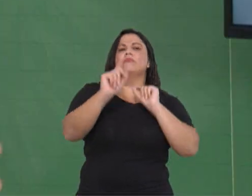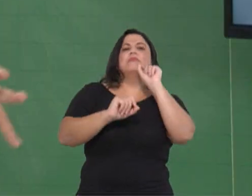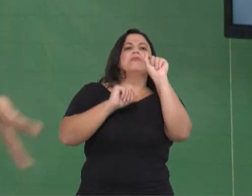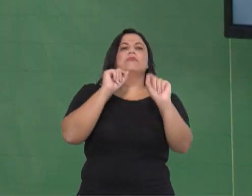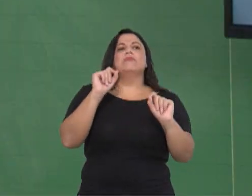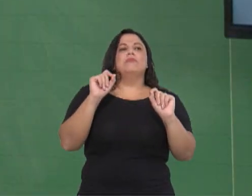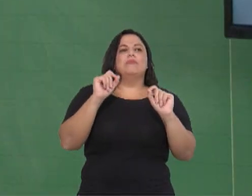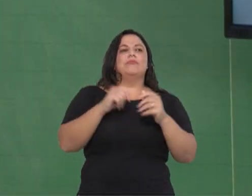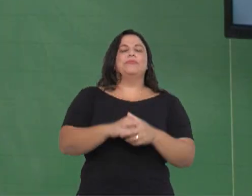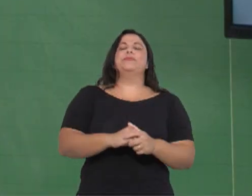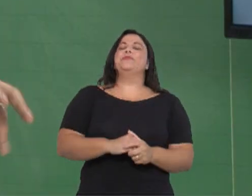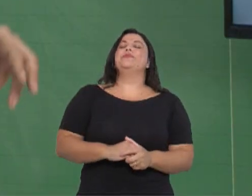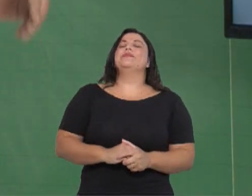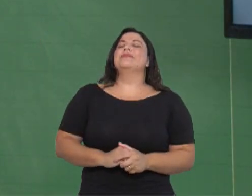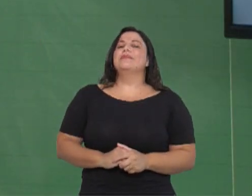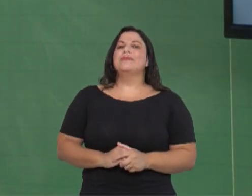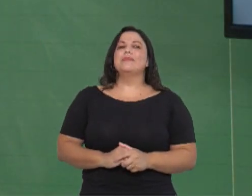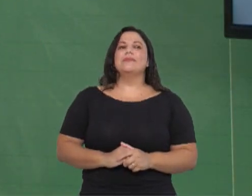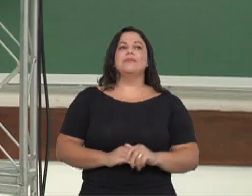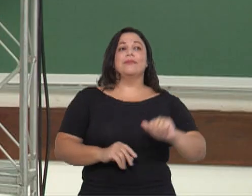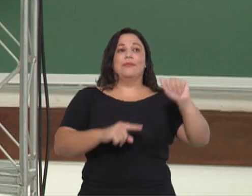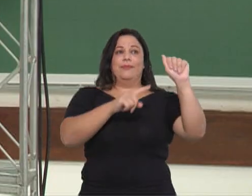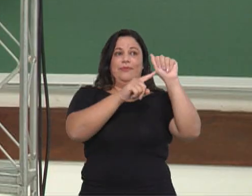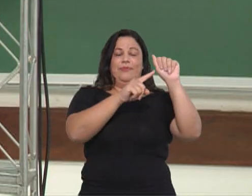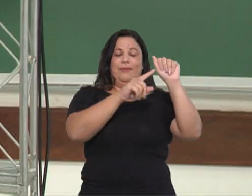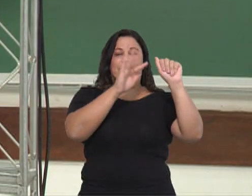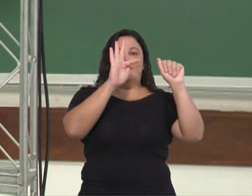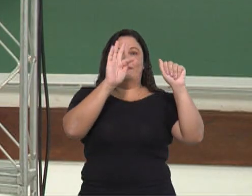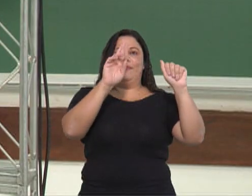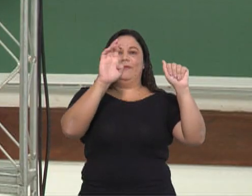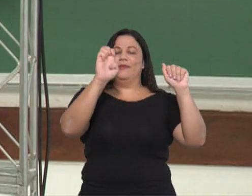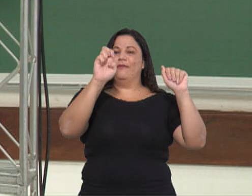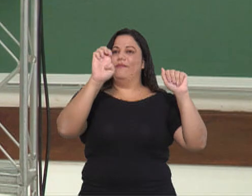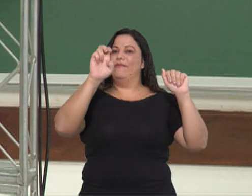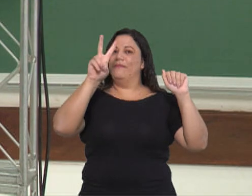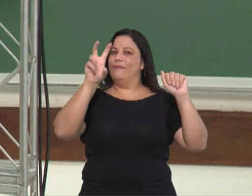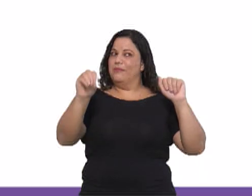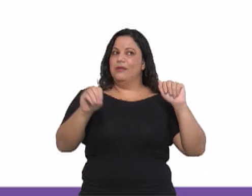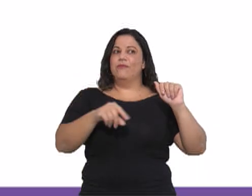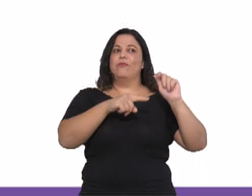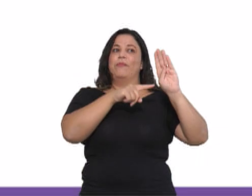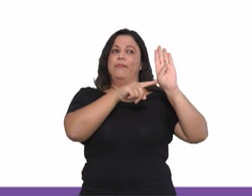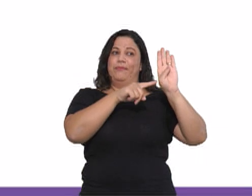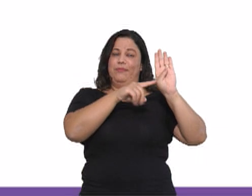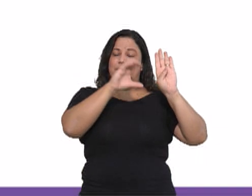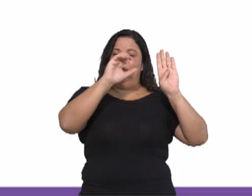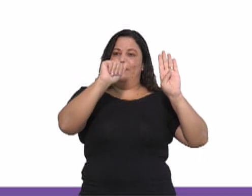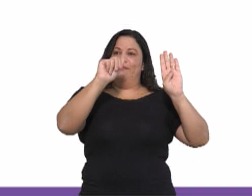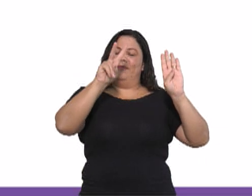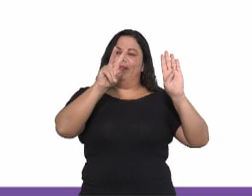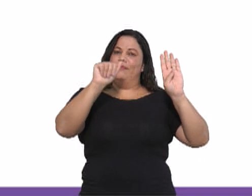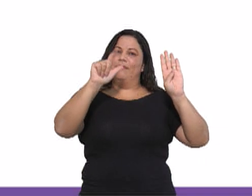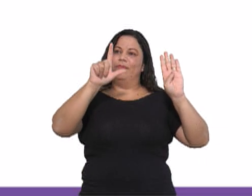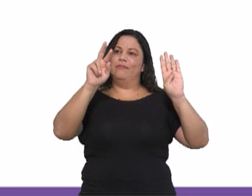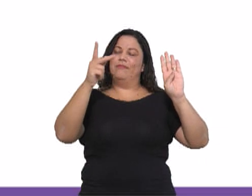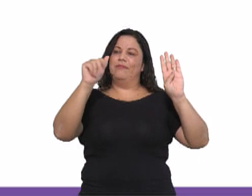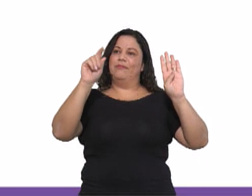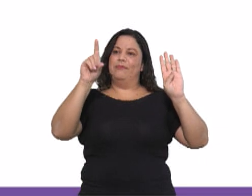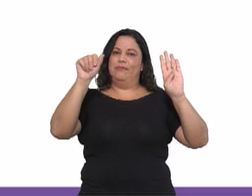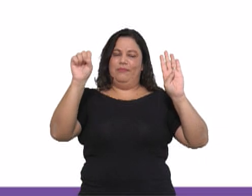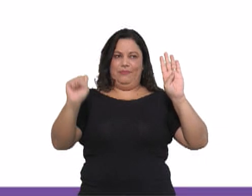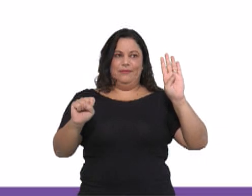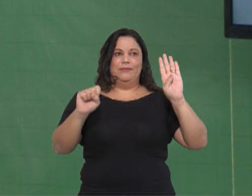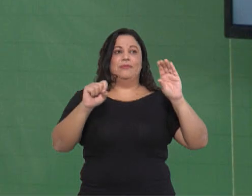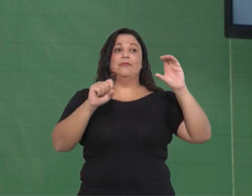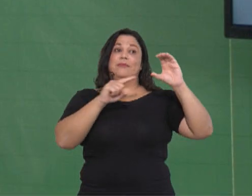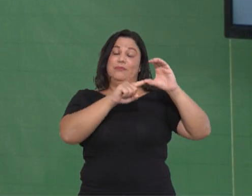citar entre essas festas e danças A, o frevo, B, as cavalhadas, C, o